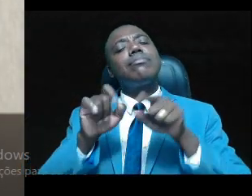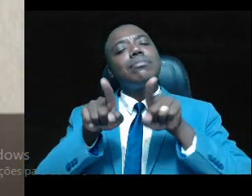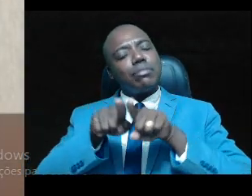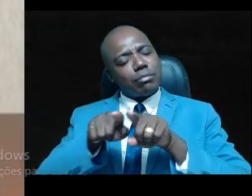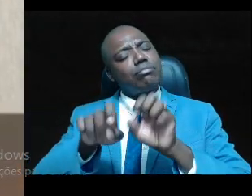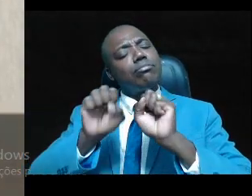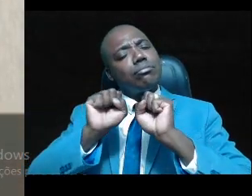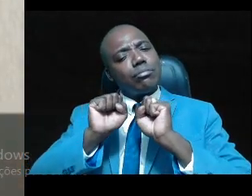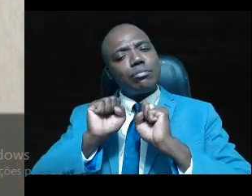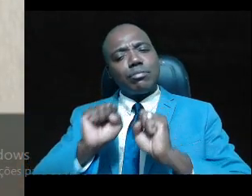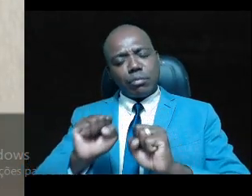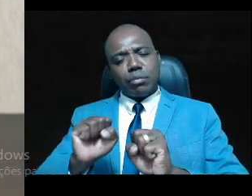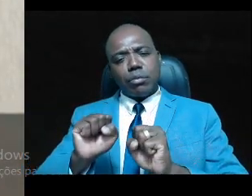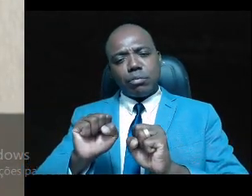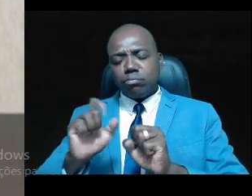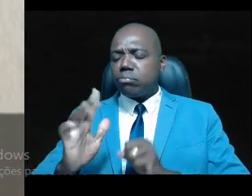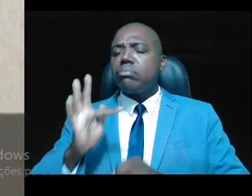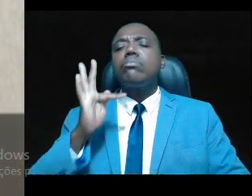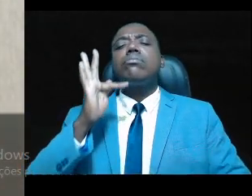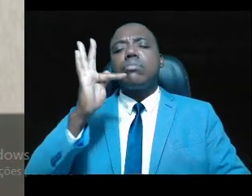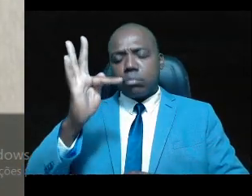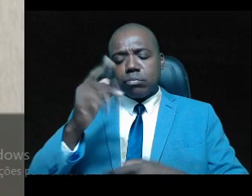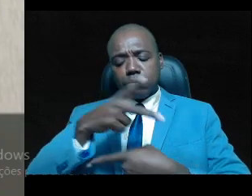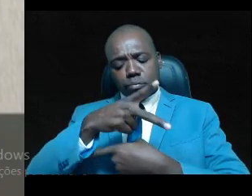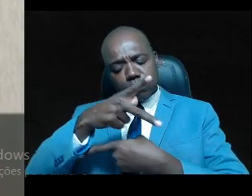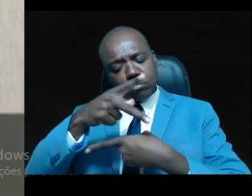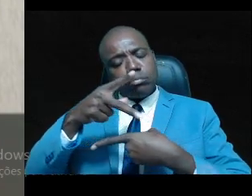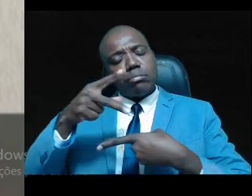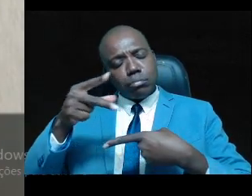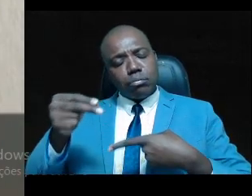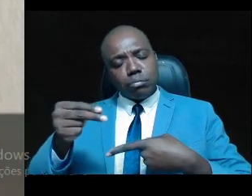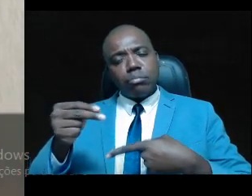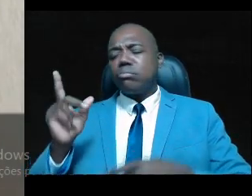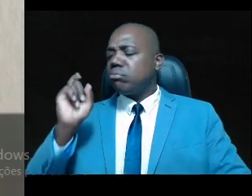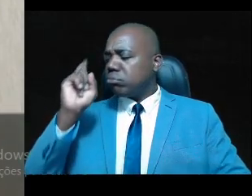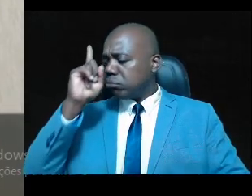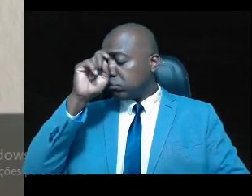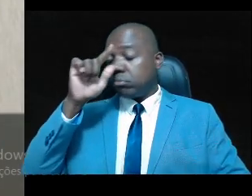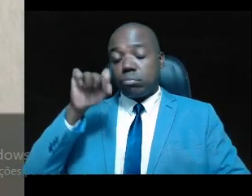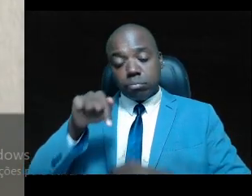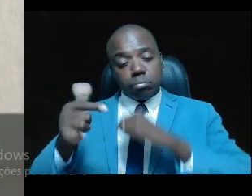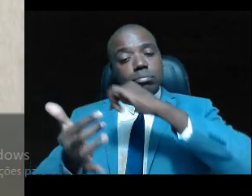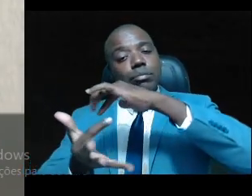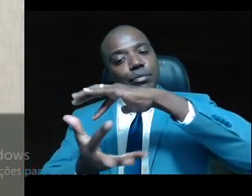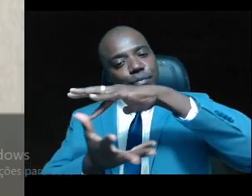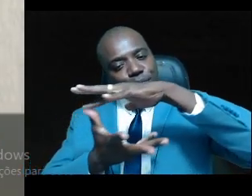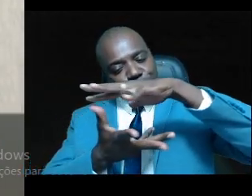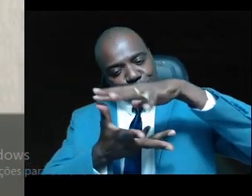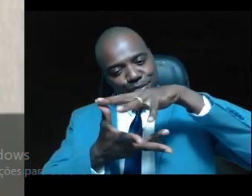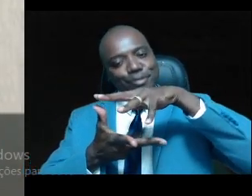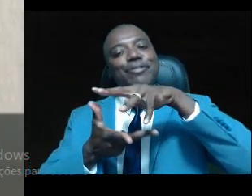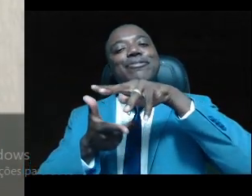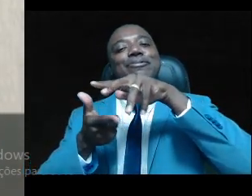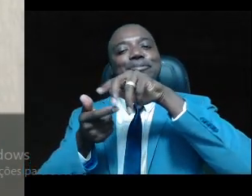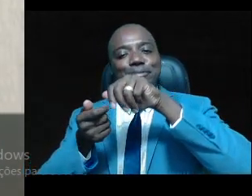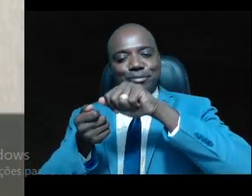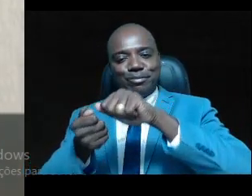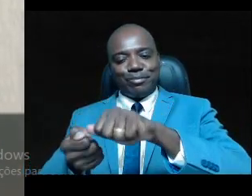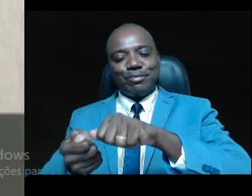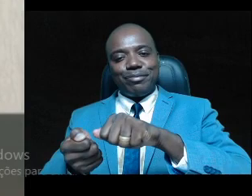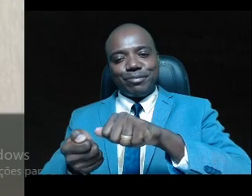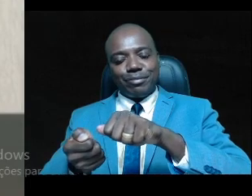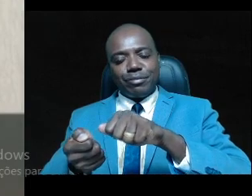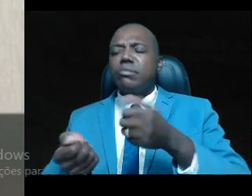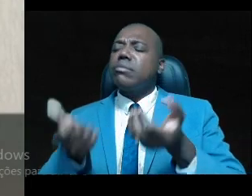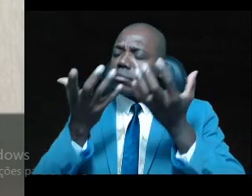possamos atravessar e vencer esses dias maus que estamos vivendo sobre a face da terra. Vamos